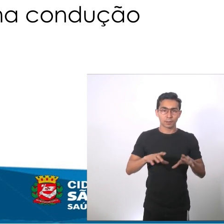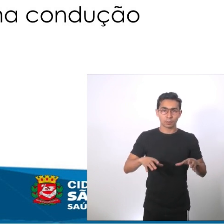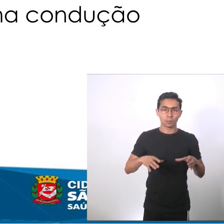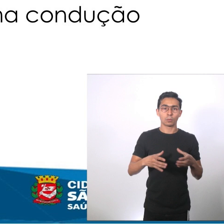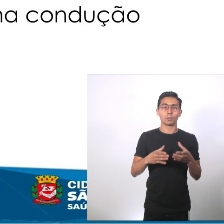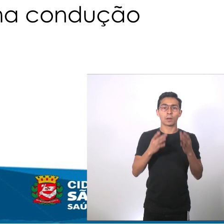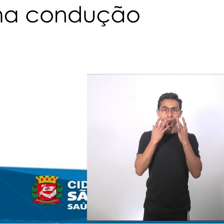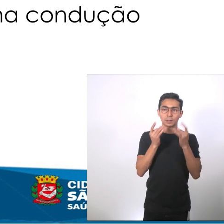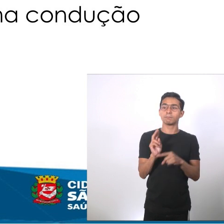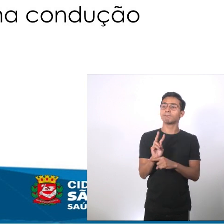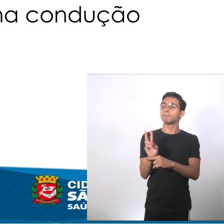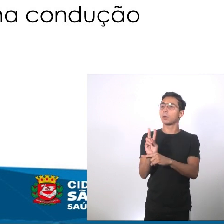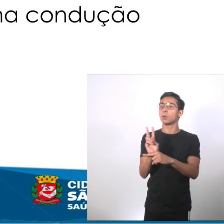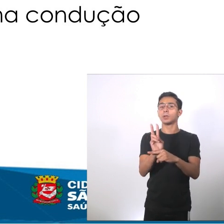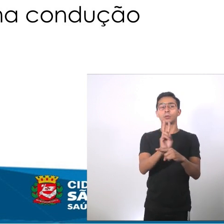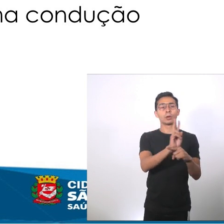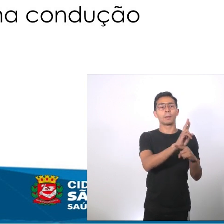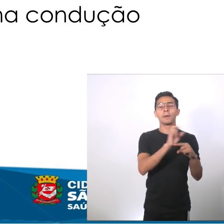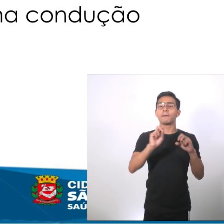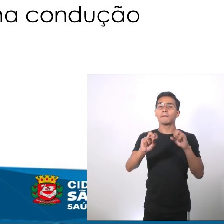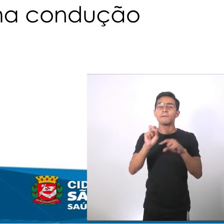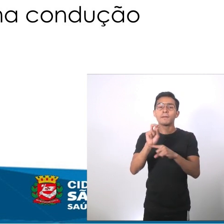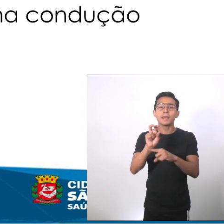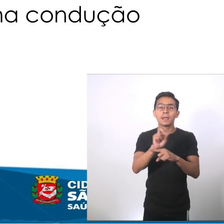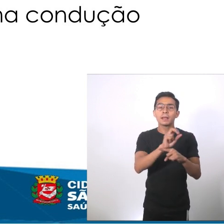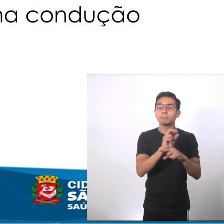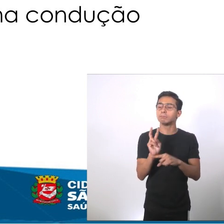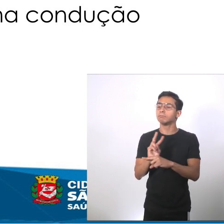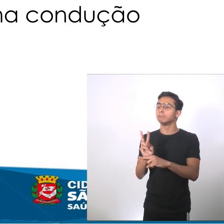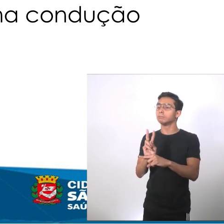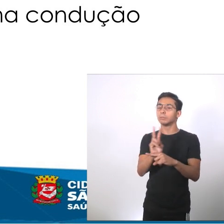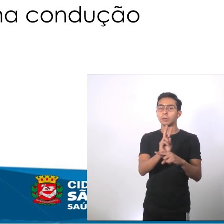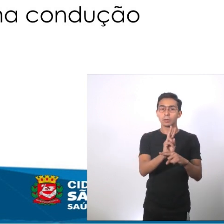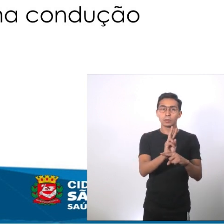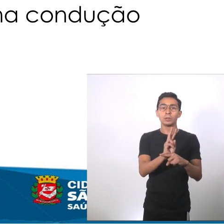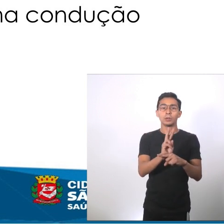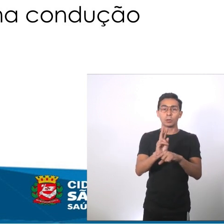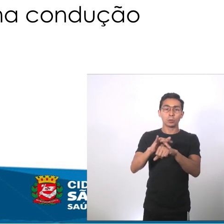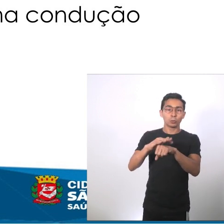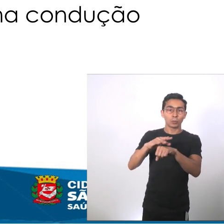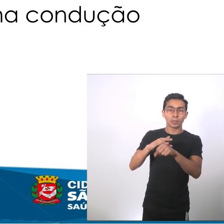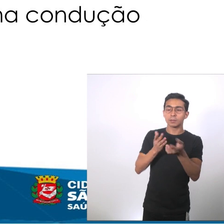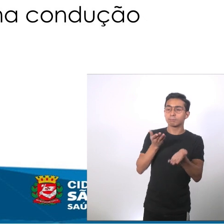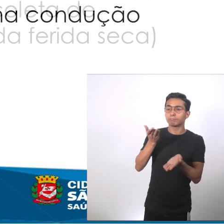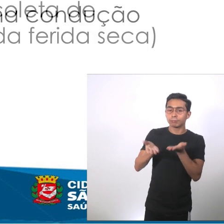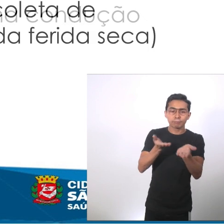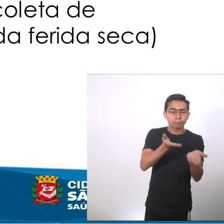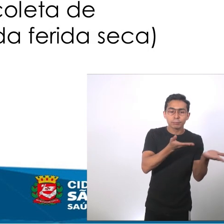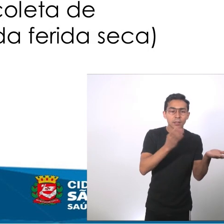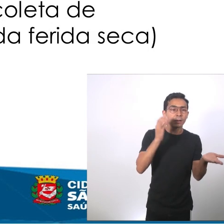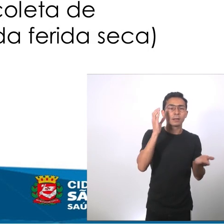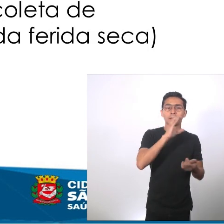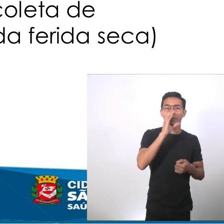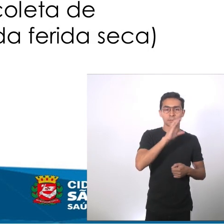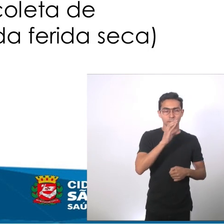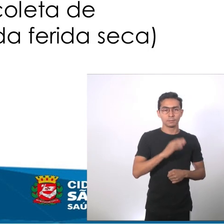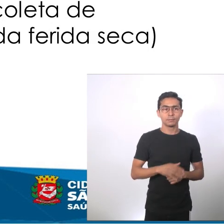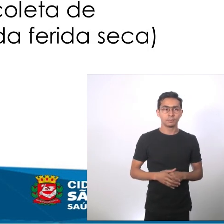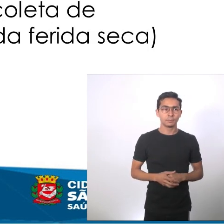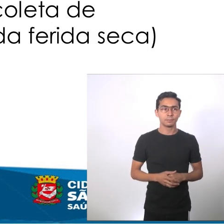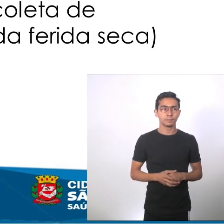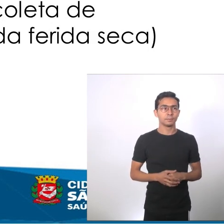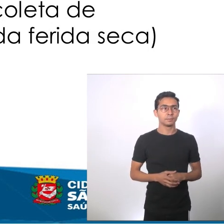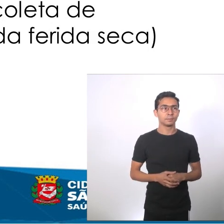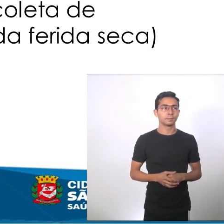de cenário epidemiológico para respostas rápidas na condução da doença na cidade. A